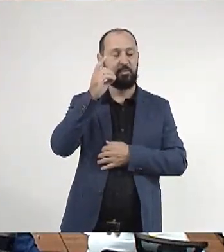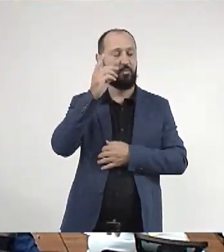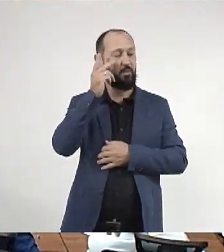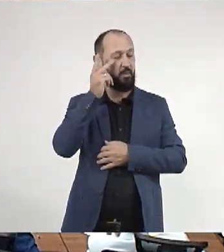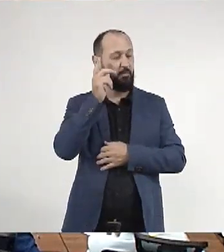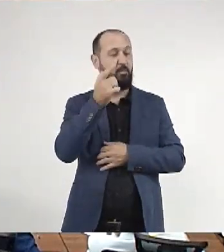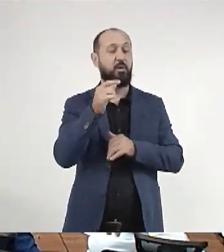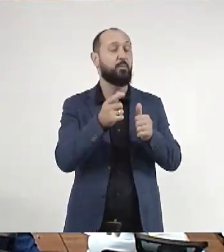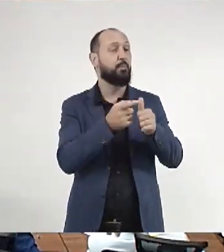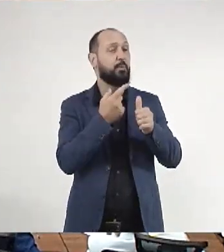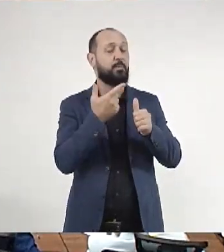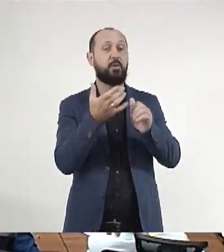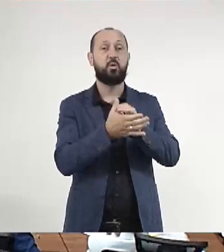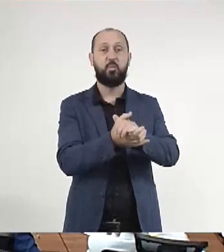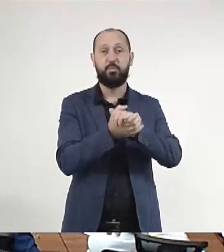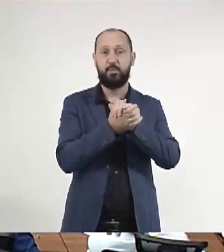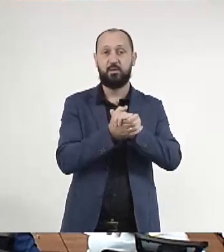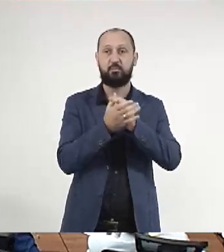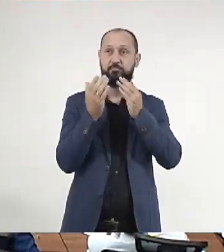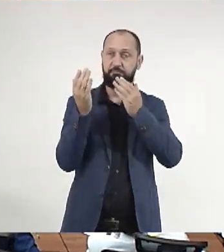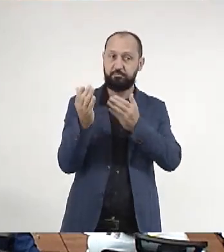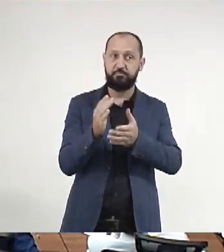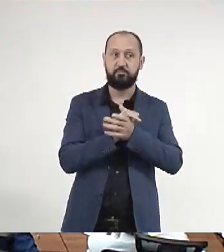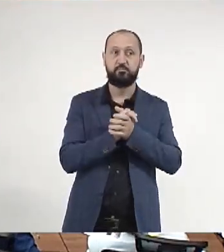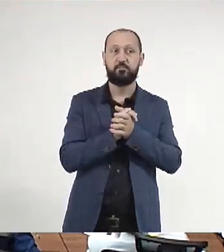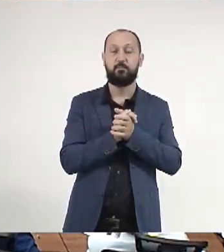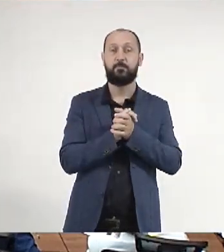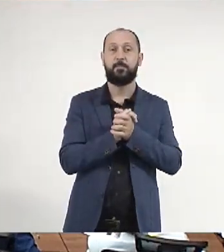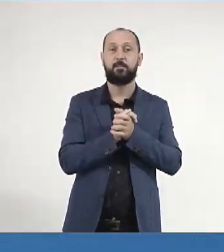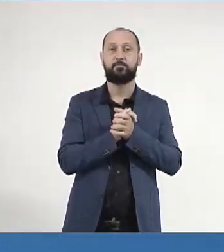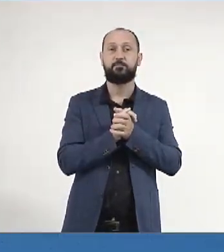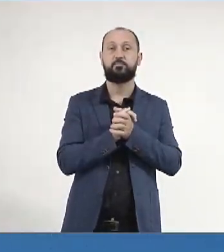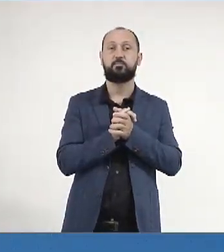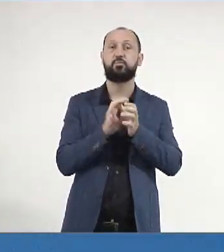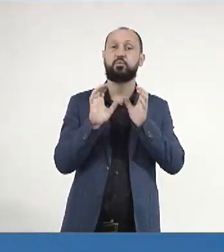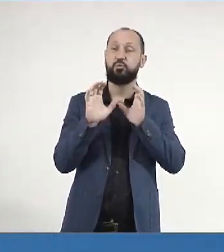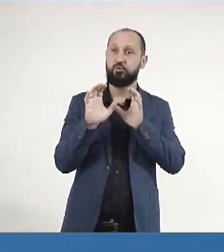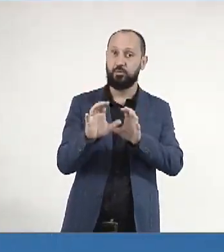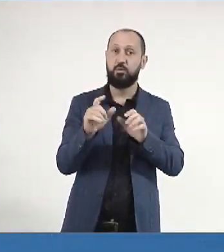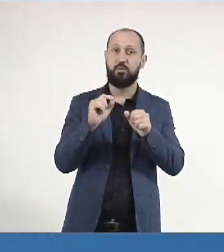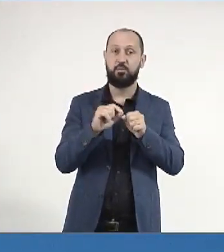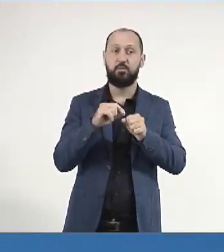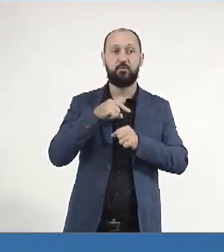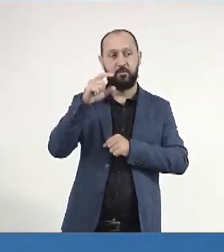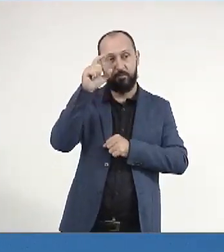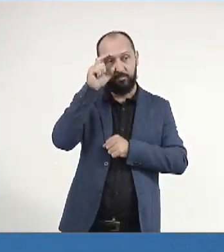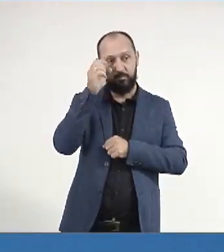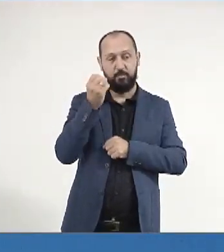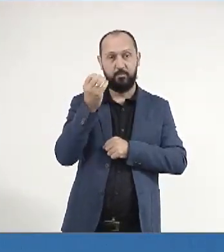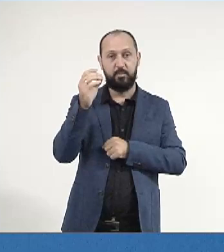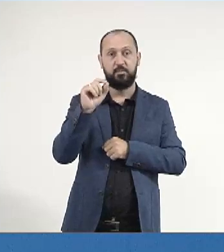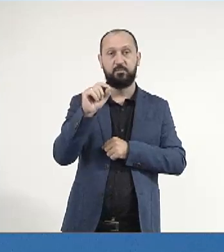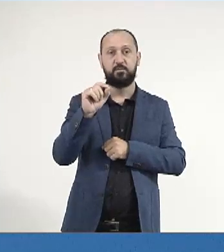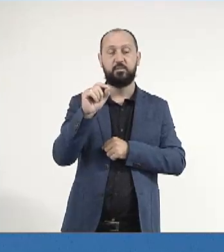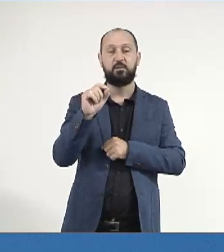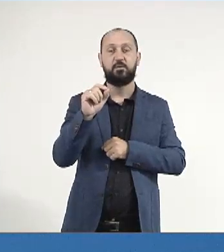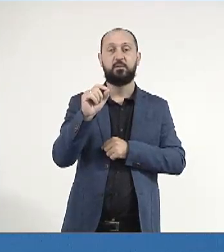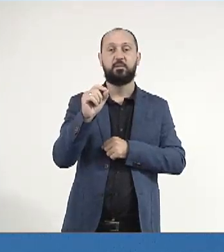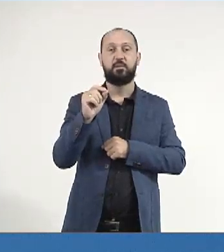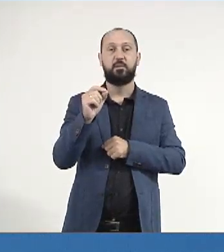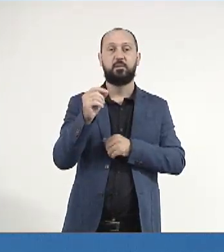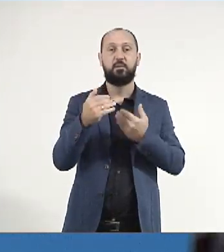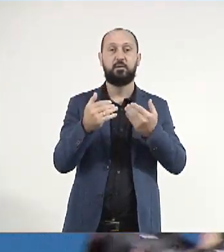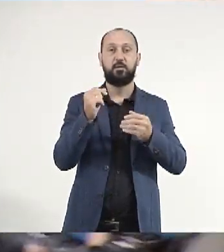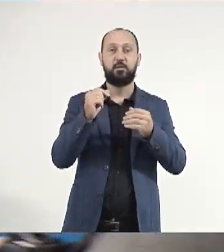cumprimentar Vossa Excelência, da mesma forma que fez Pedro Luciano Neto,